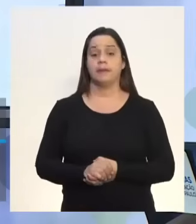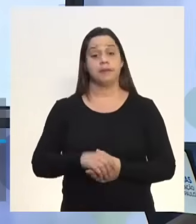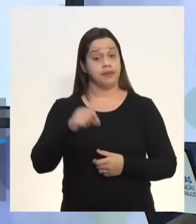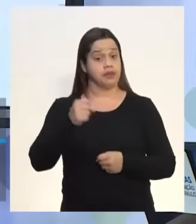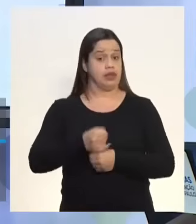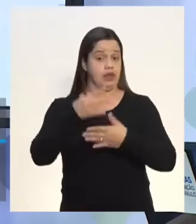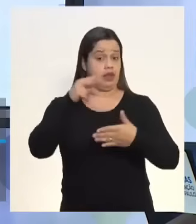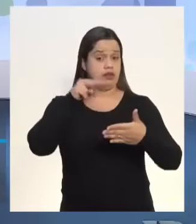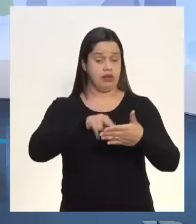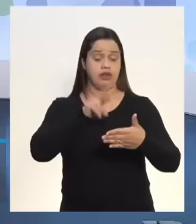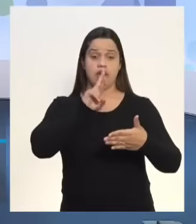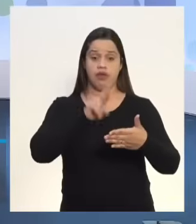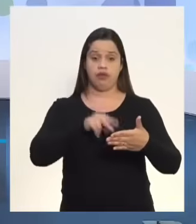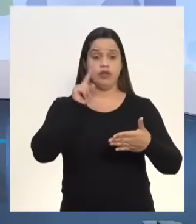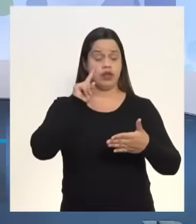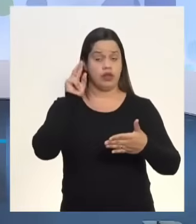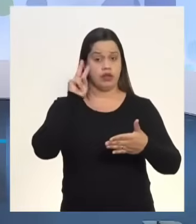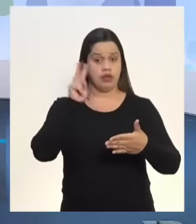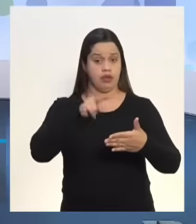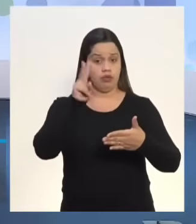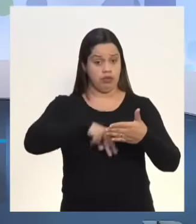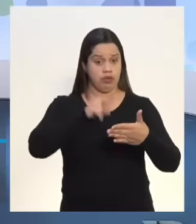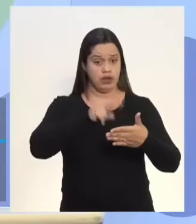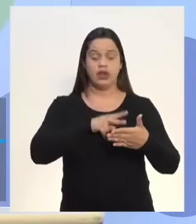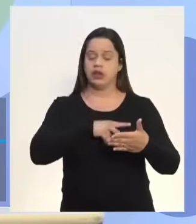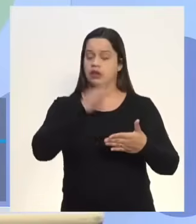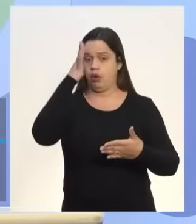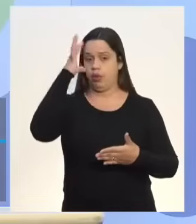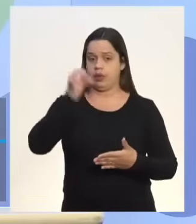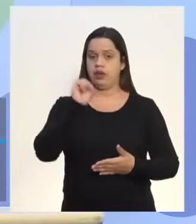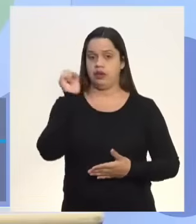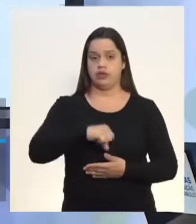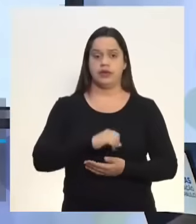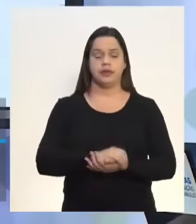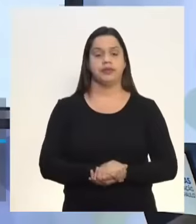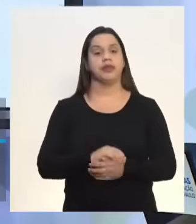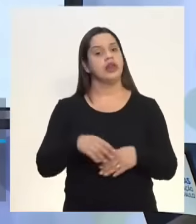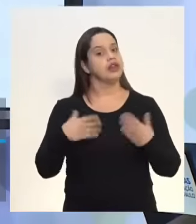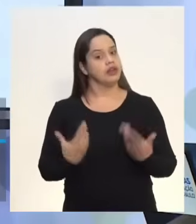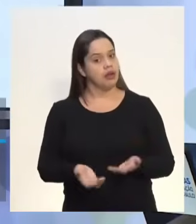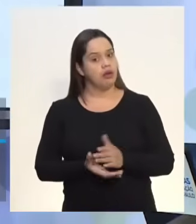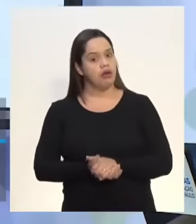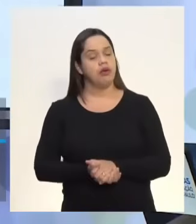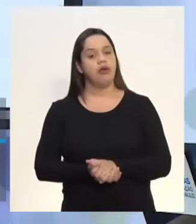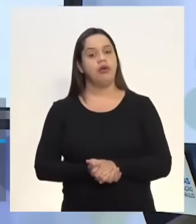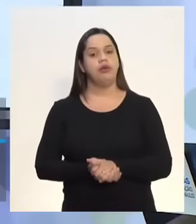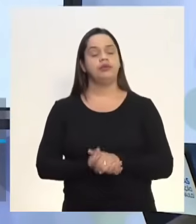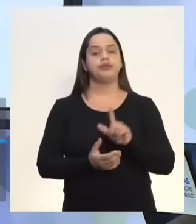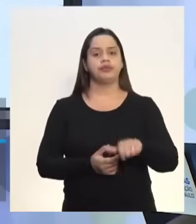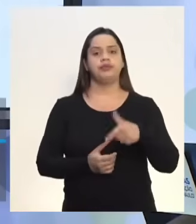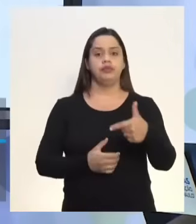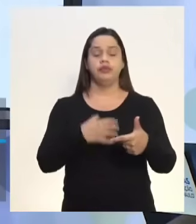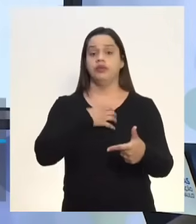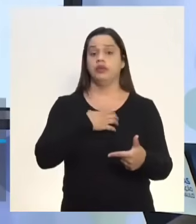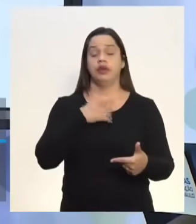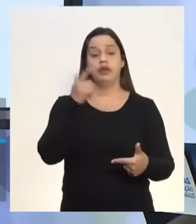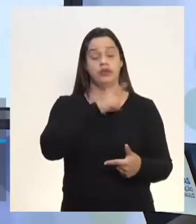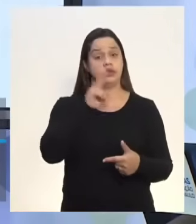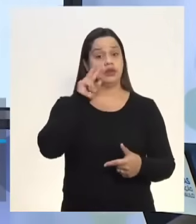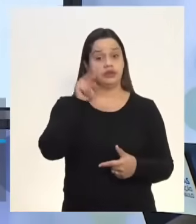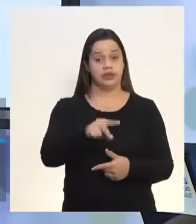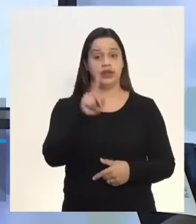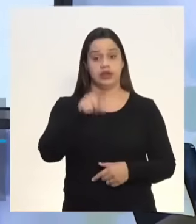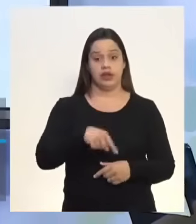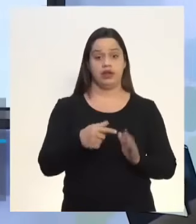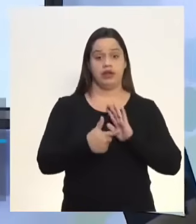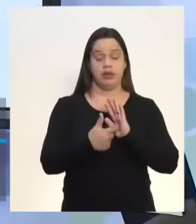nas alternativas que eles colocaram no chat, compreenderam. Então, dessa forma aí, um outro jeito da gente enxergar, que é o que